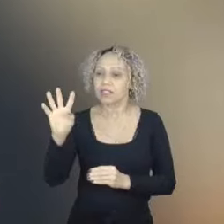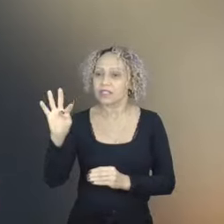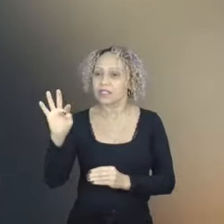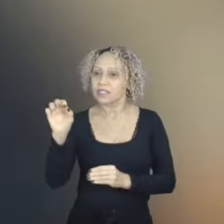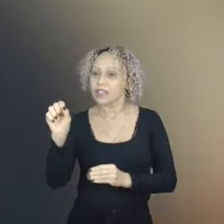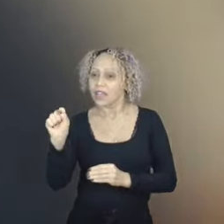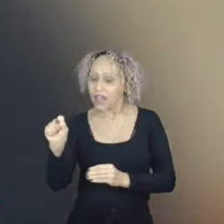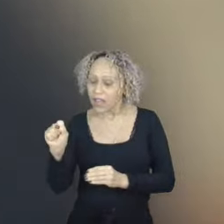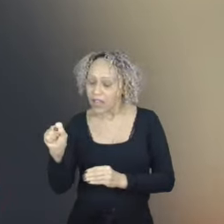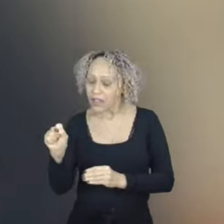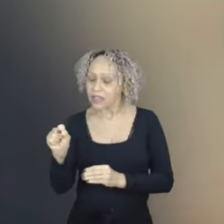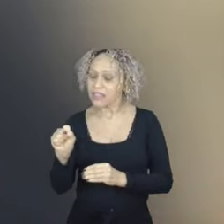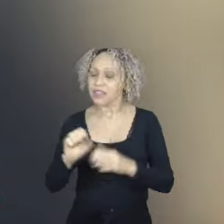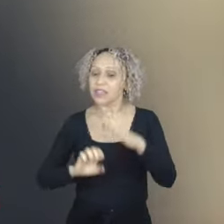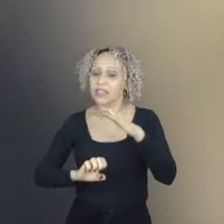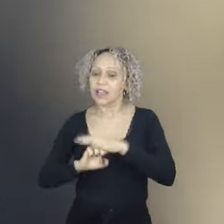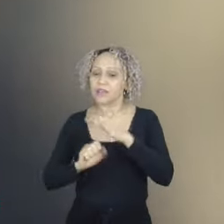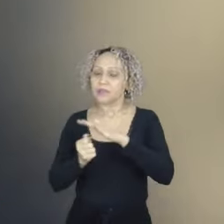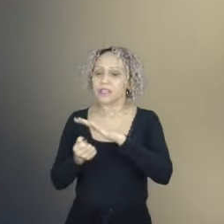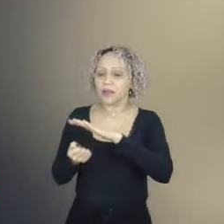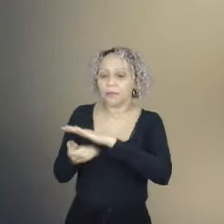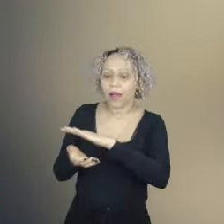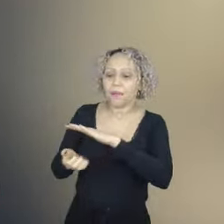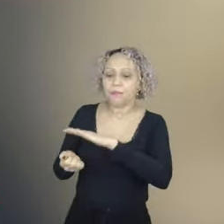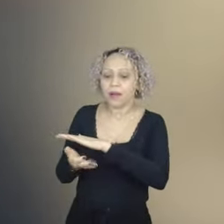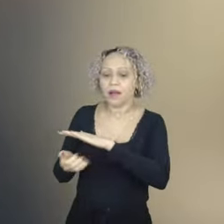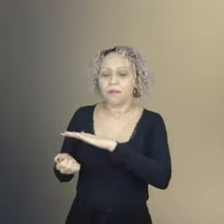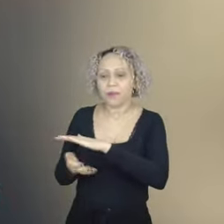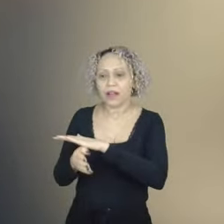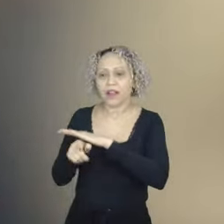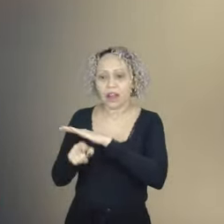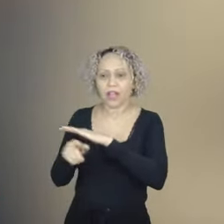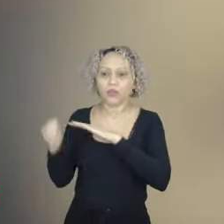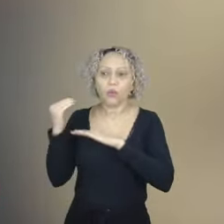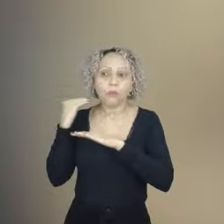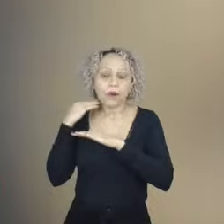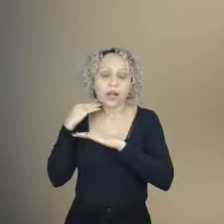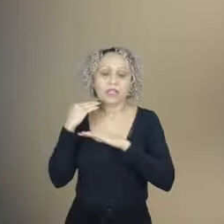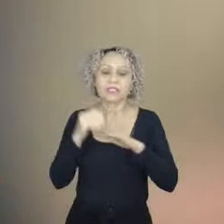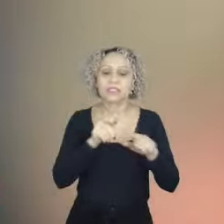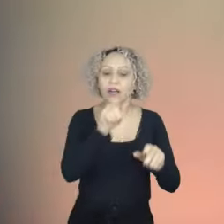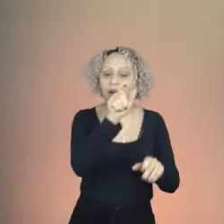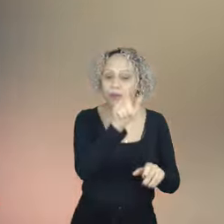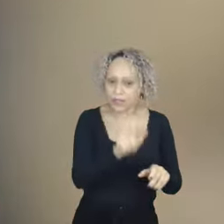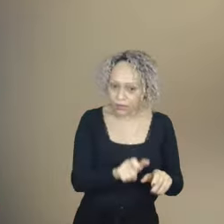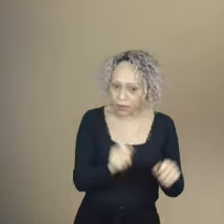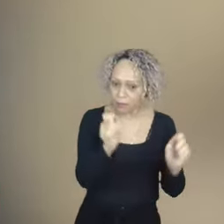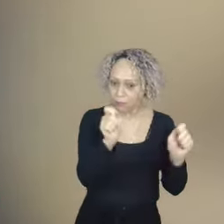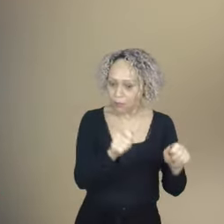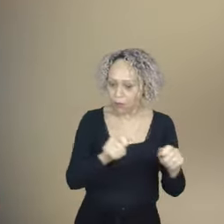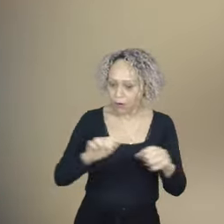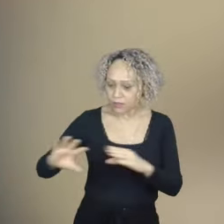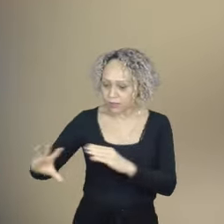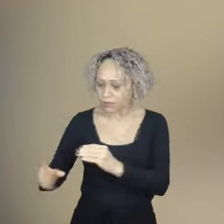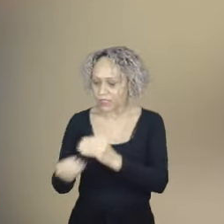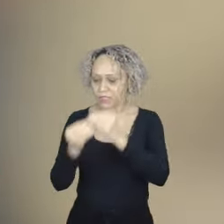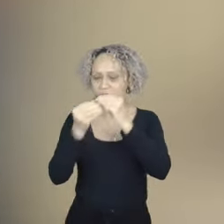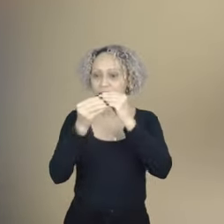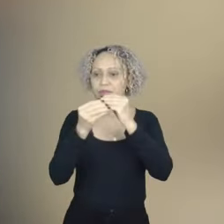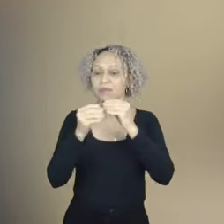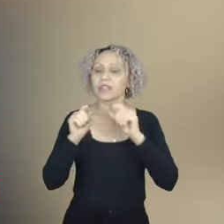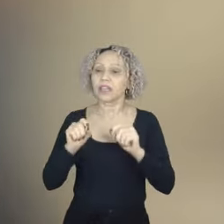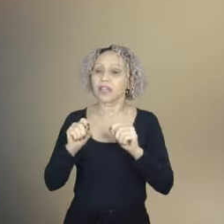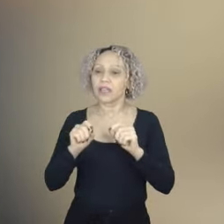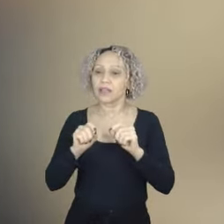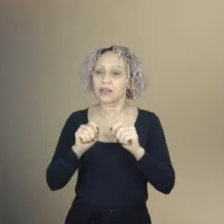do mês que a empresa deposita, ele pode incorporar isso para baixar a taxa